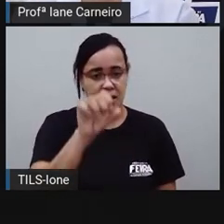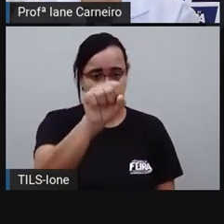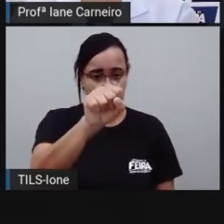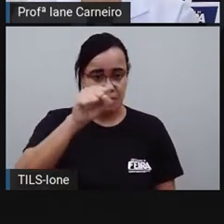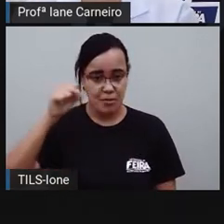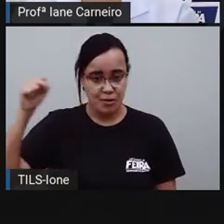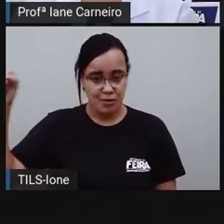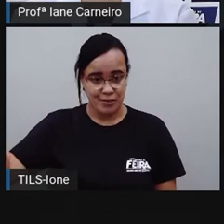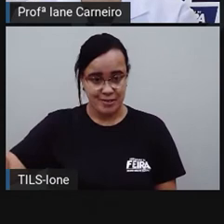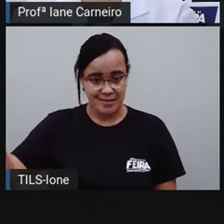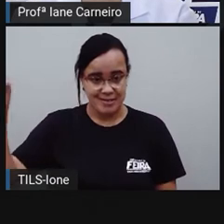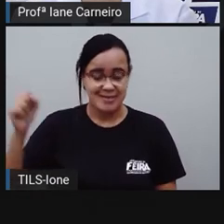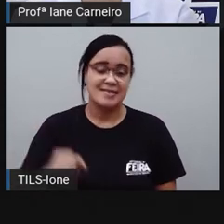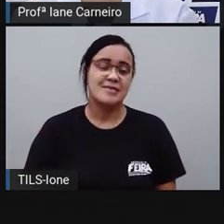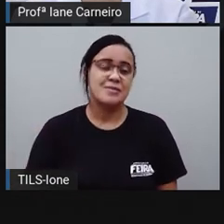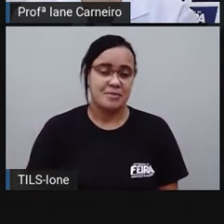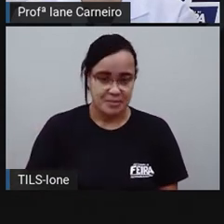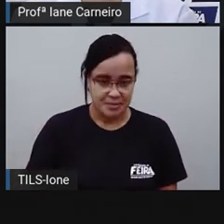Aqui tem um.